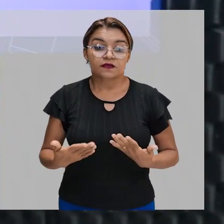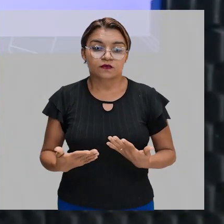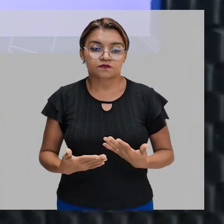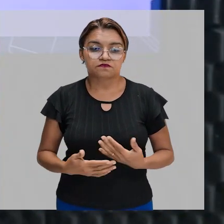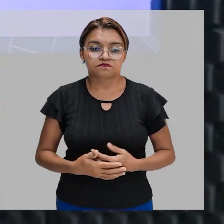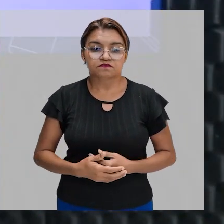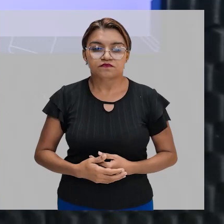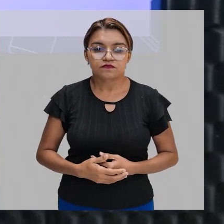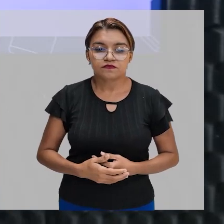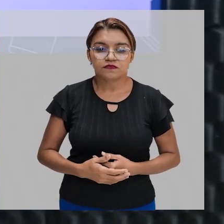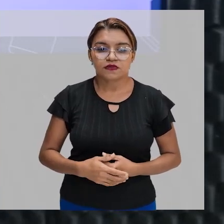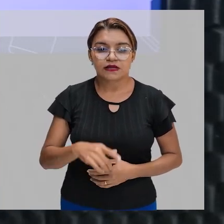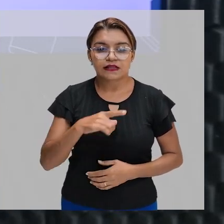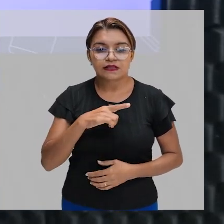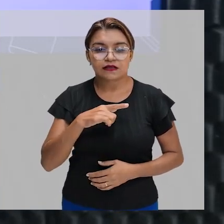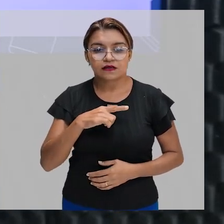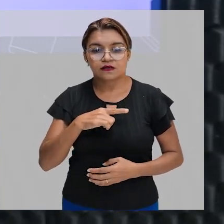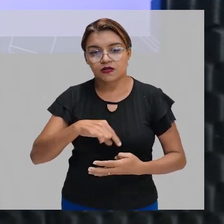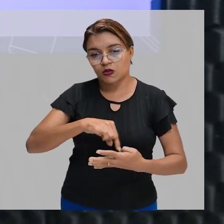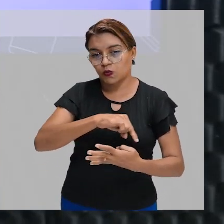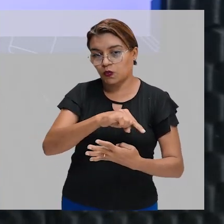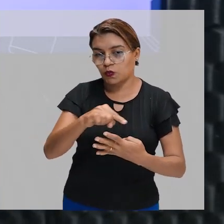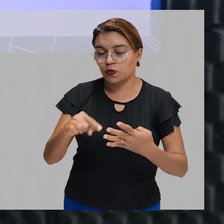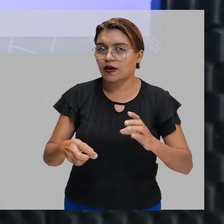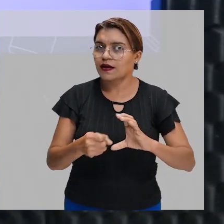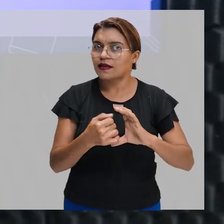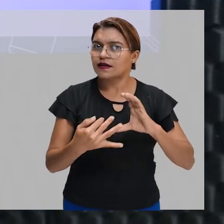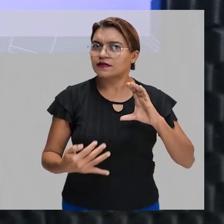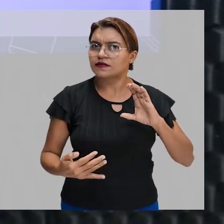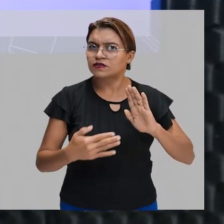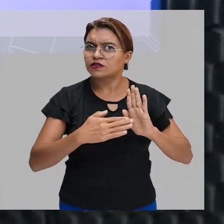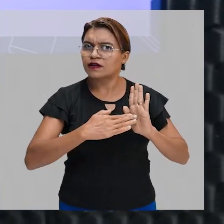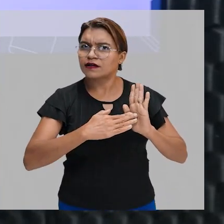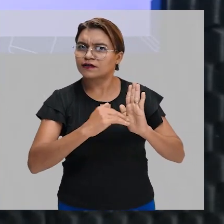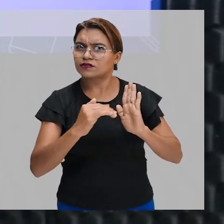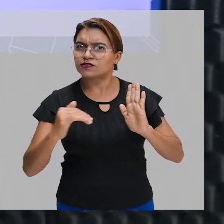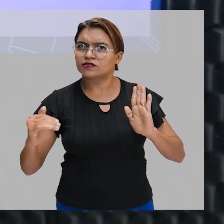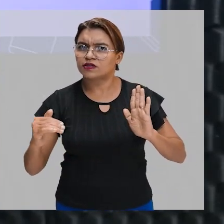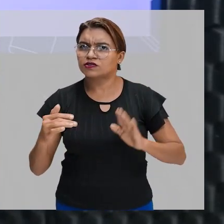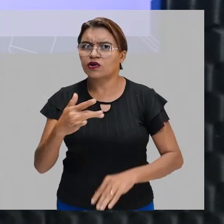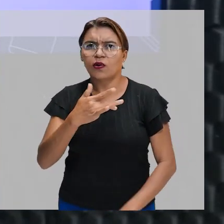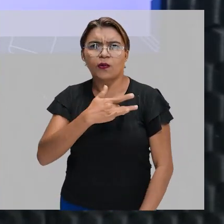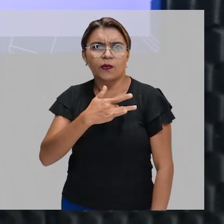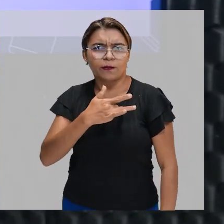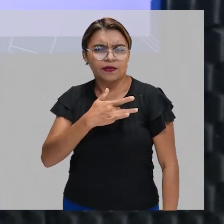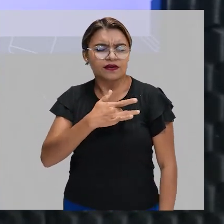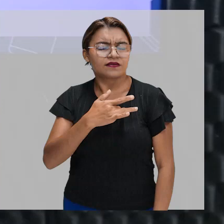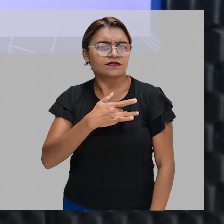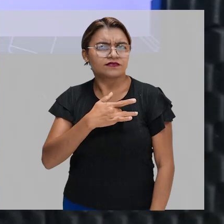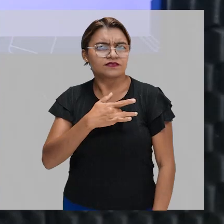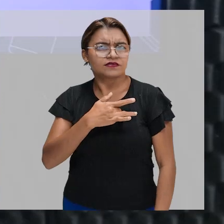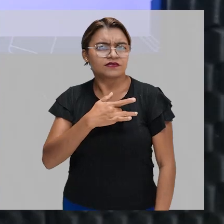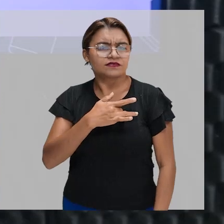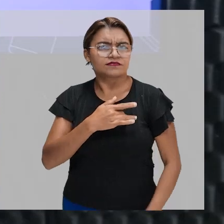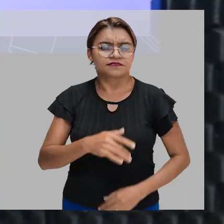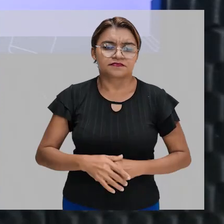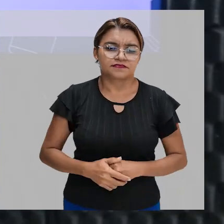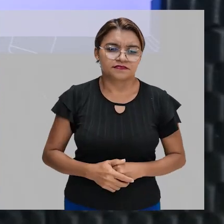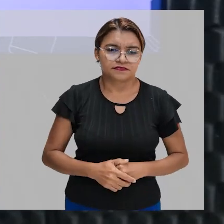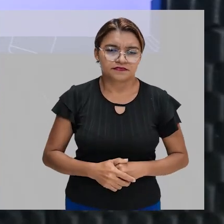é característica estética romântica onde você identificaria uma característica estética romântica na